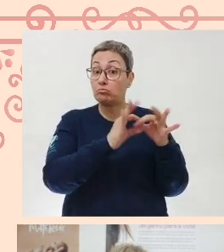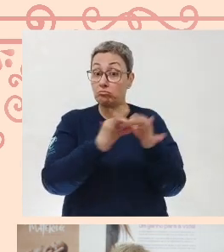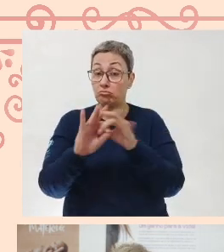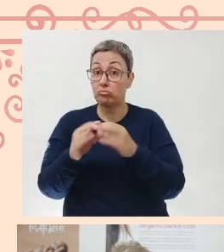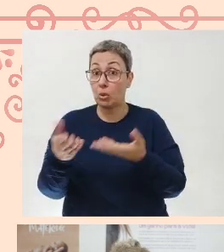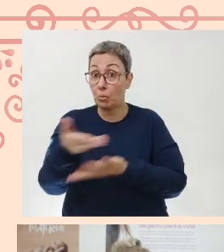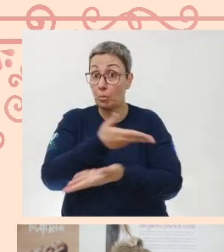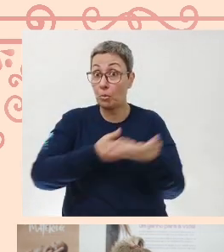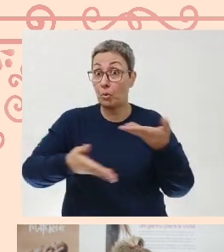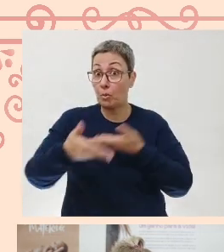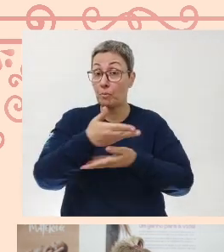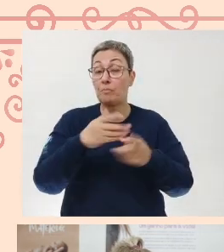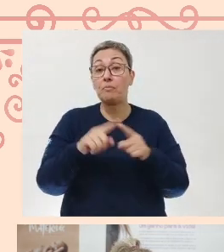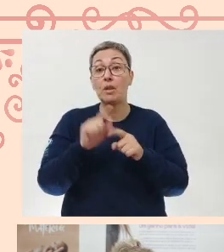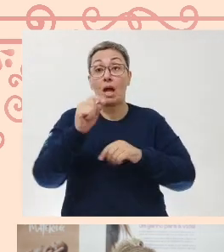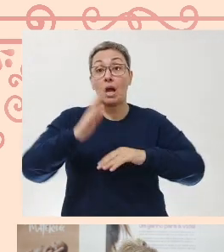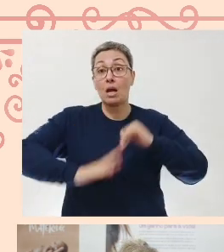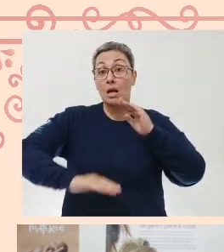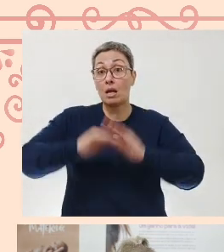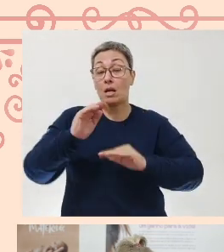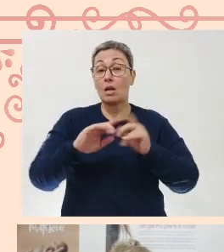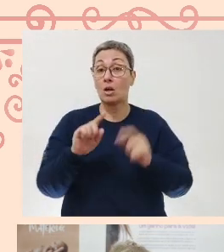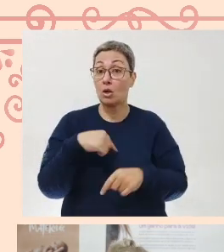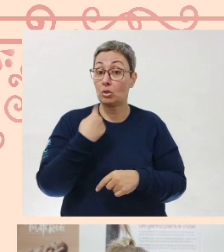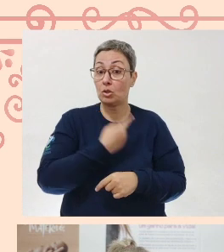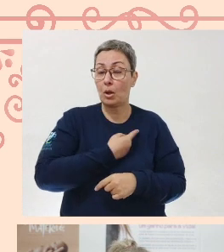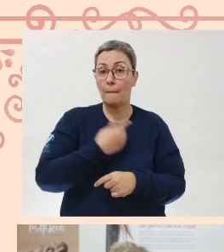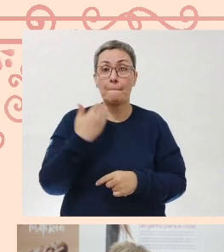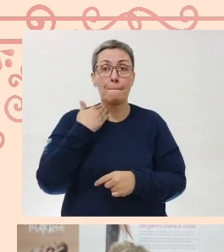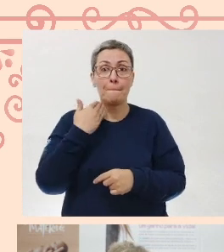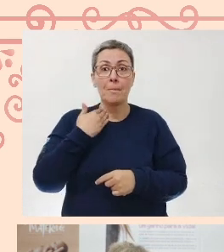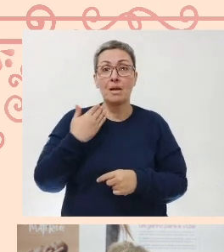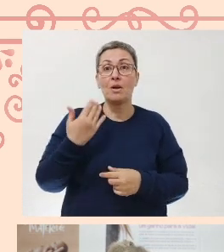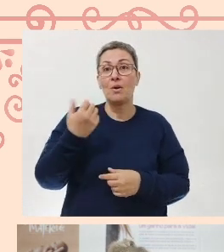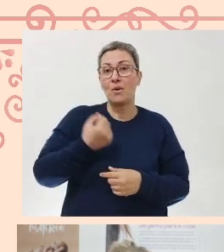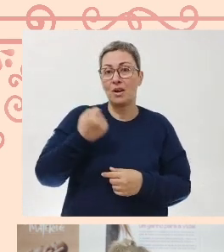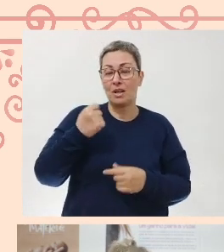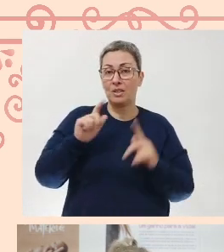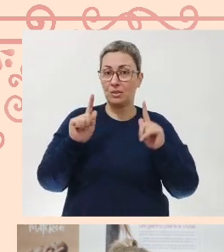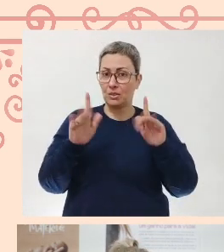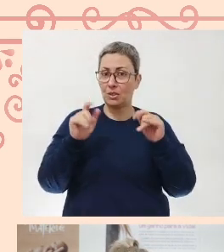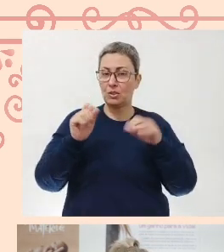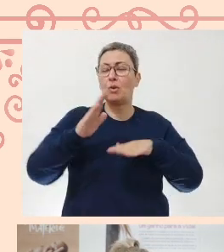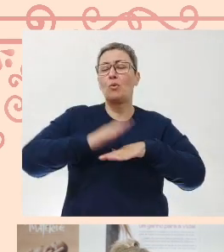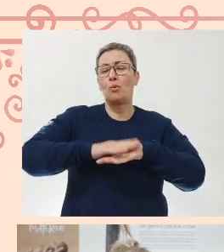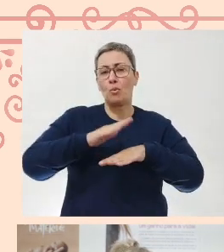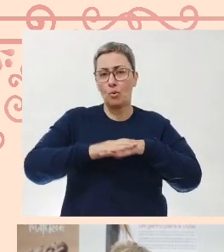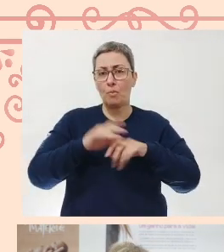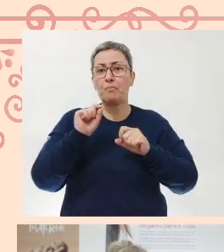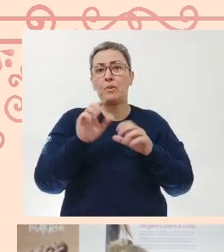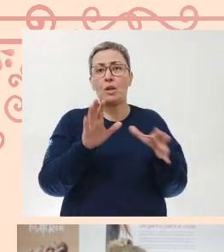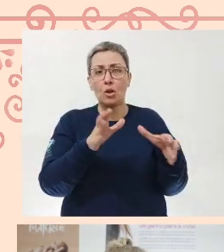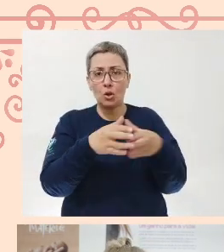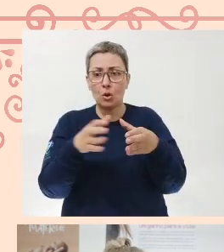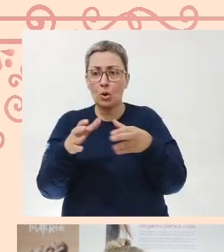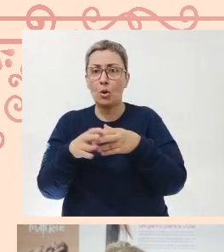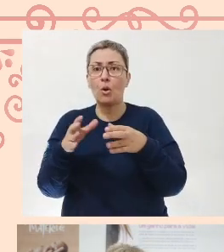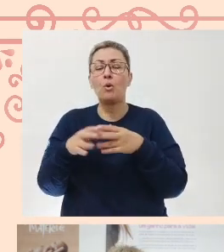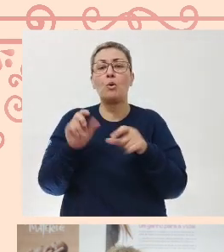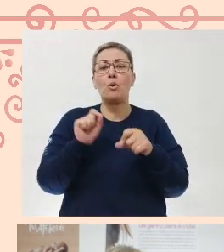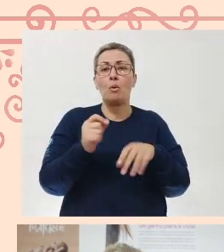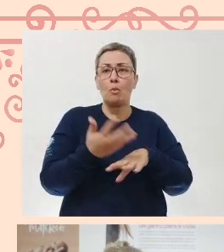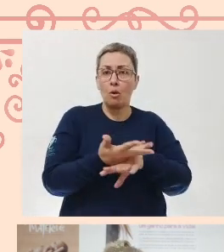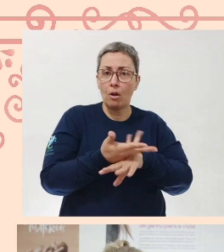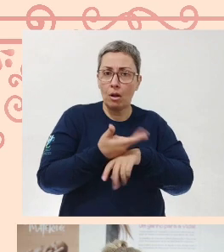responsabilidade compartilhada. E as ações do nosso Banco de Leite de Guarulhos são realizadas por